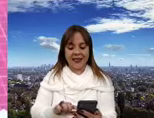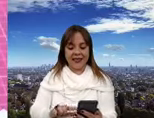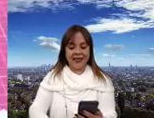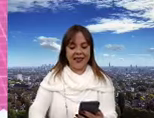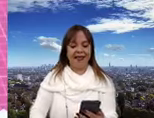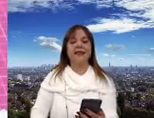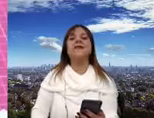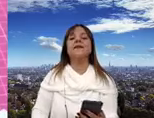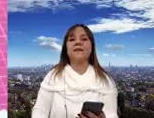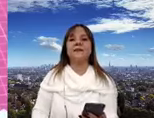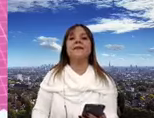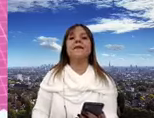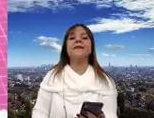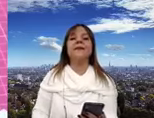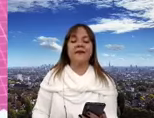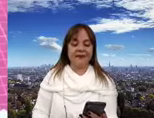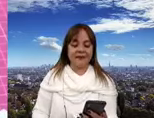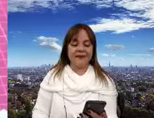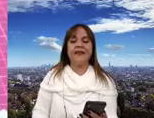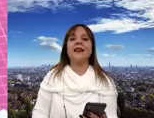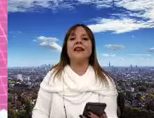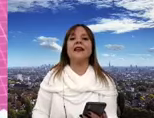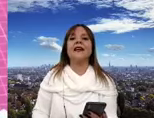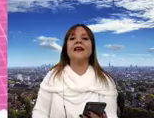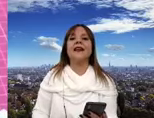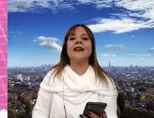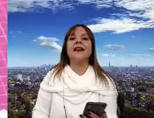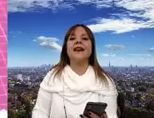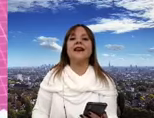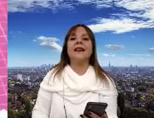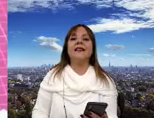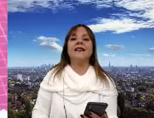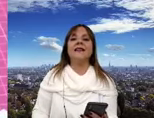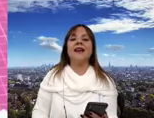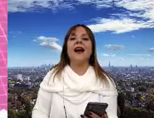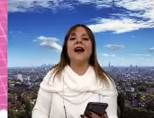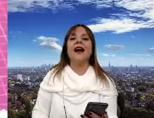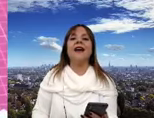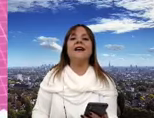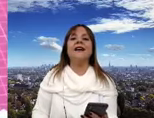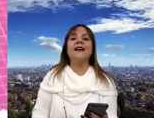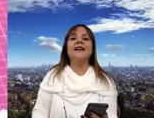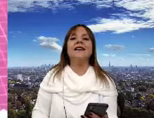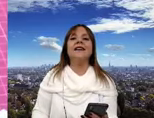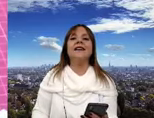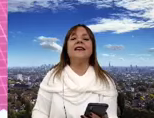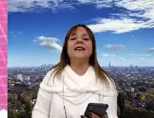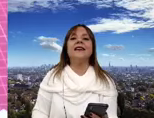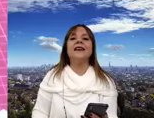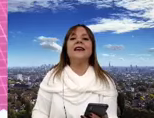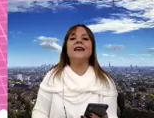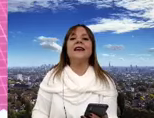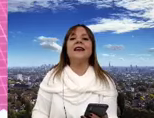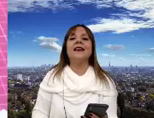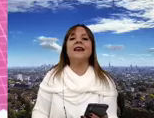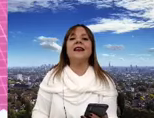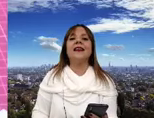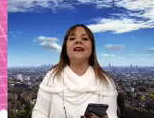versão. Mas eu queria dar a dica aí do focinho. Tá. Porque ele é a menor peça